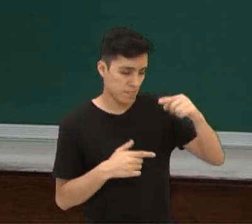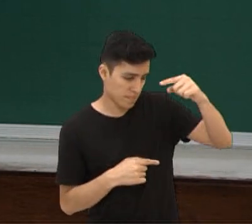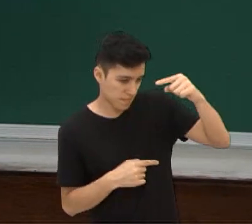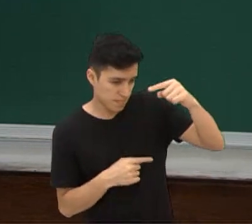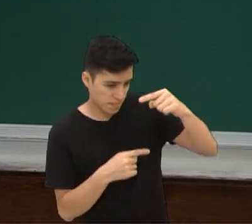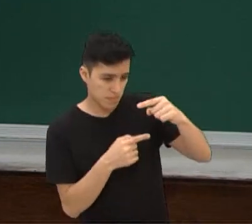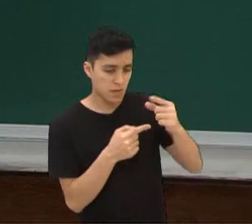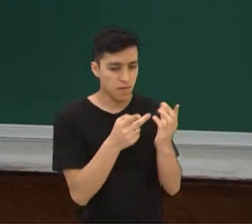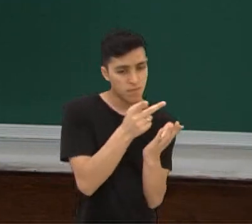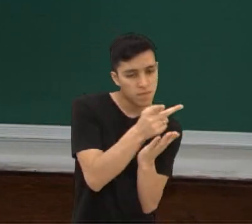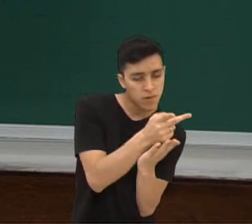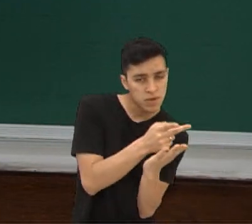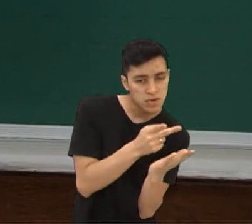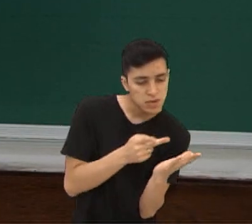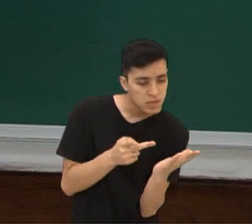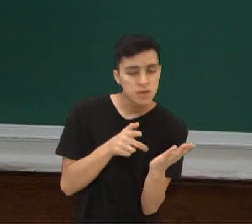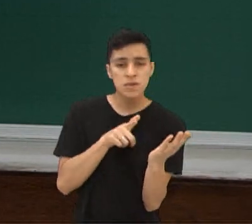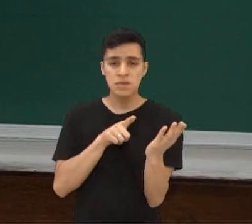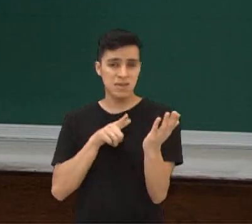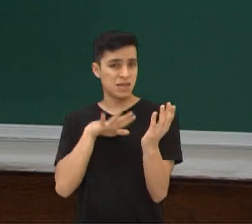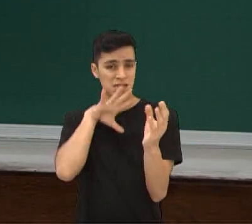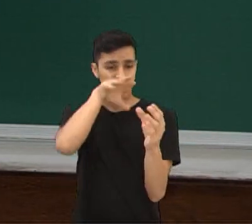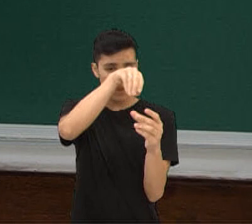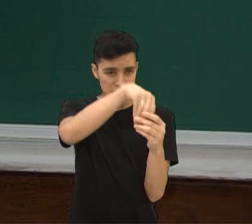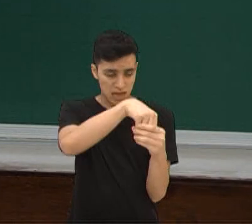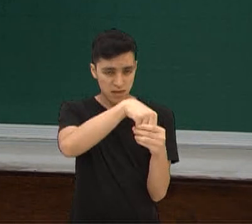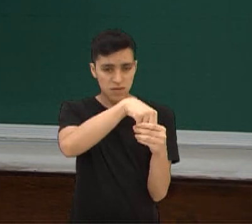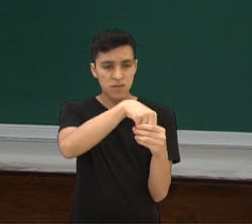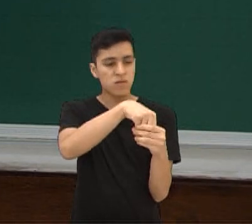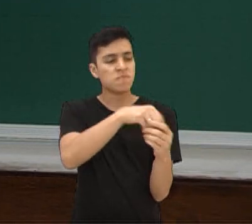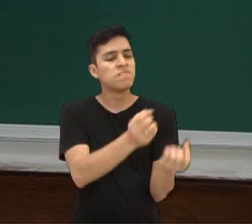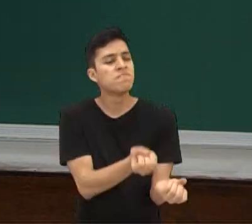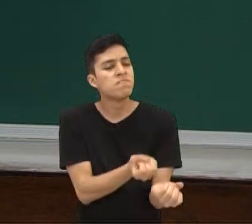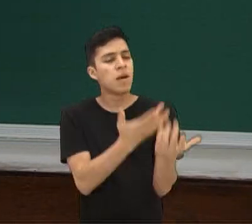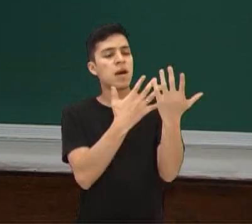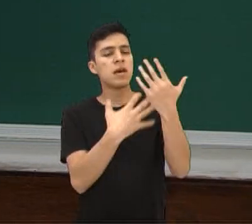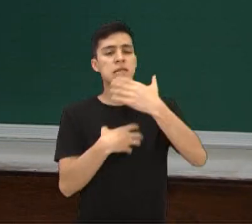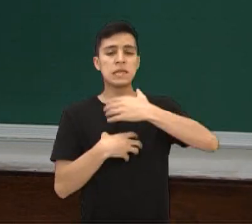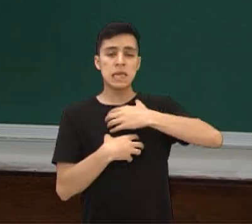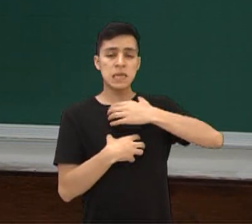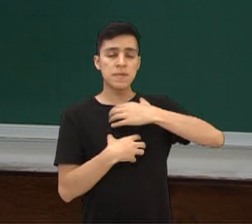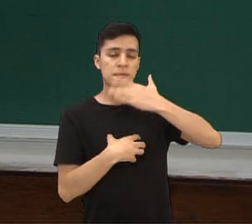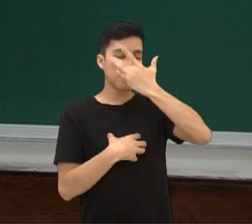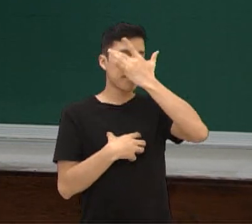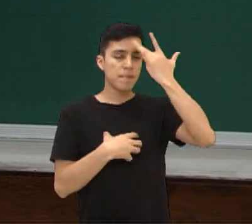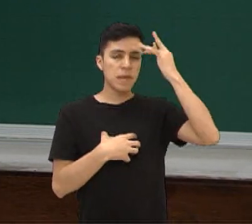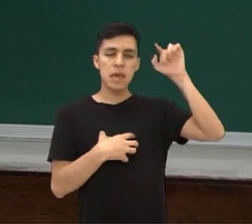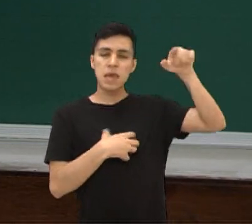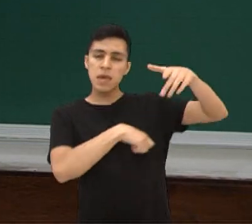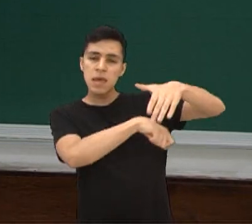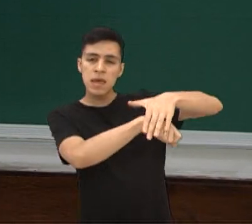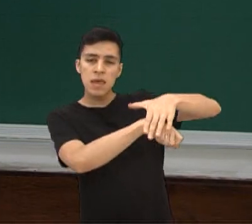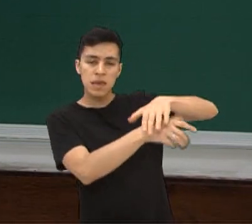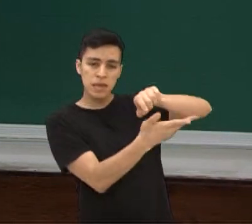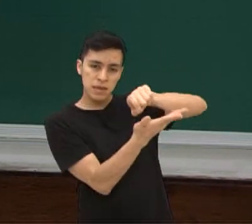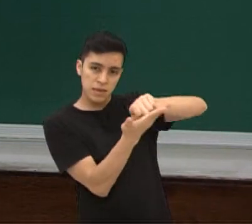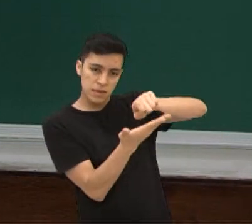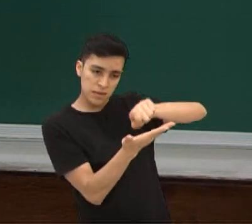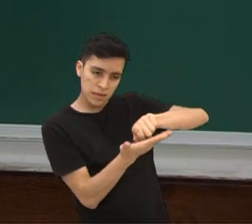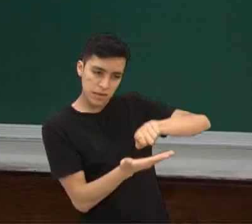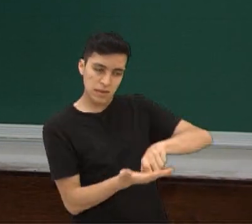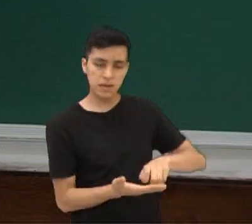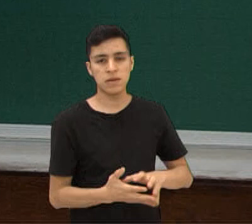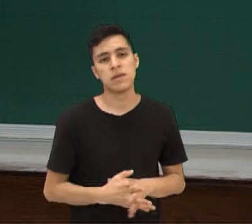o qual expressa os pensamentos e sentimentos pessoais da pessoa quem ou que